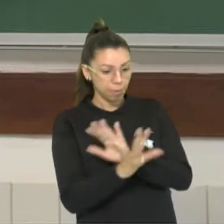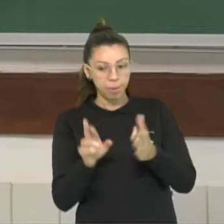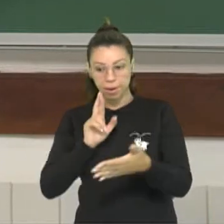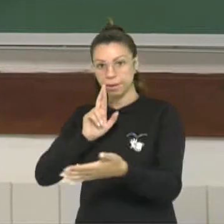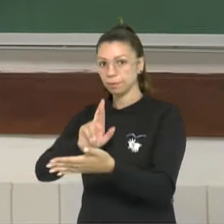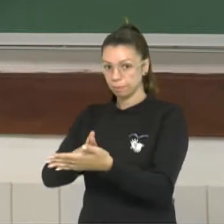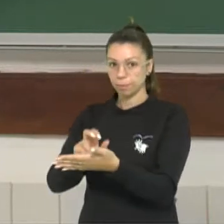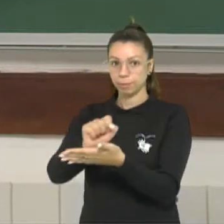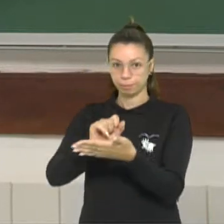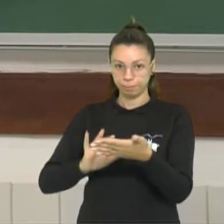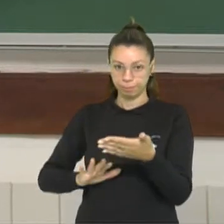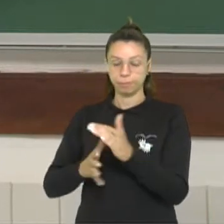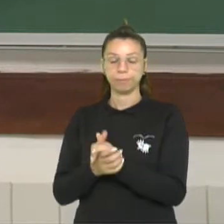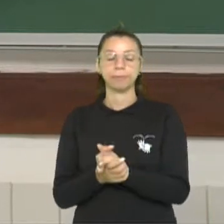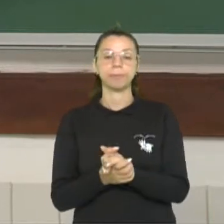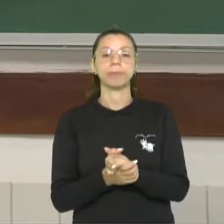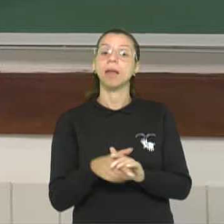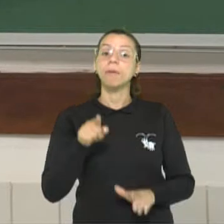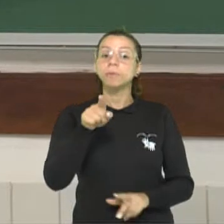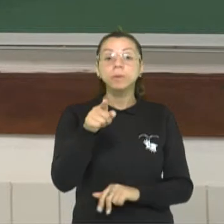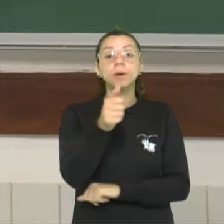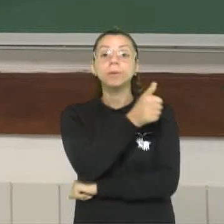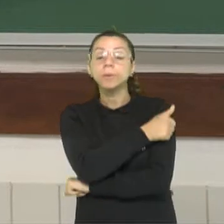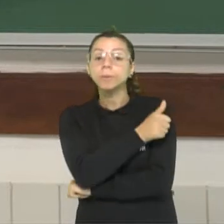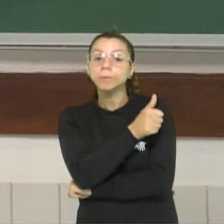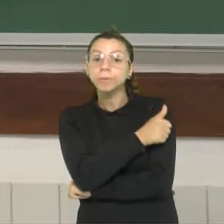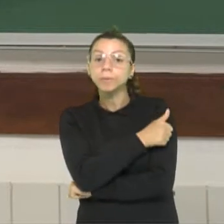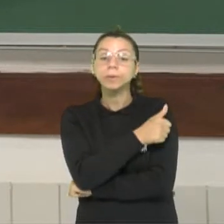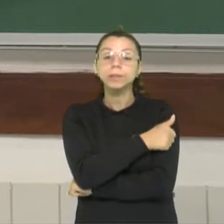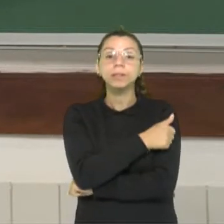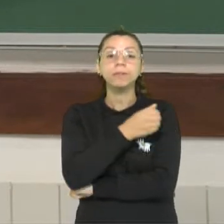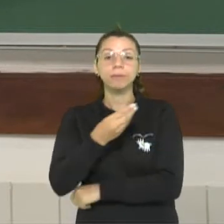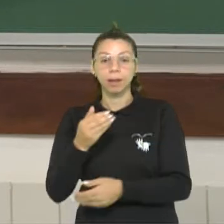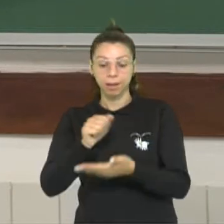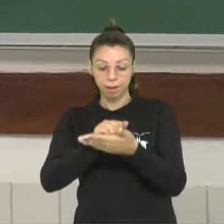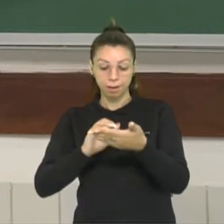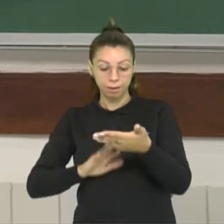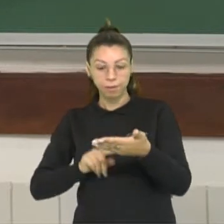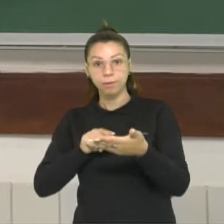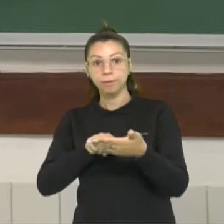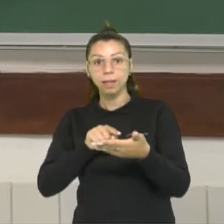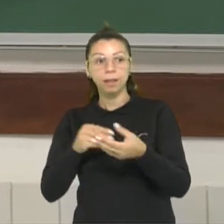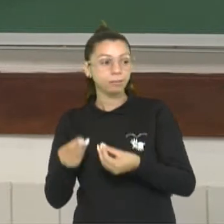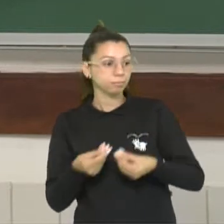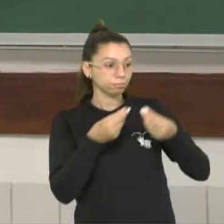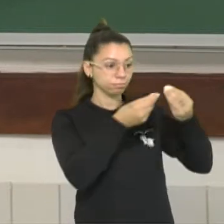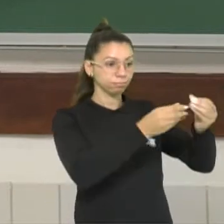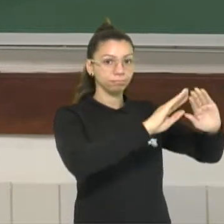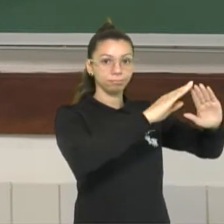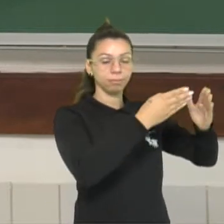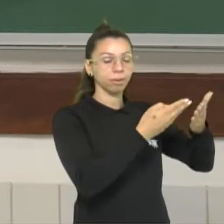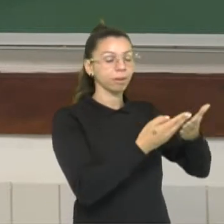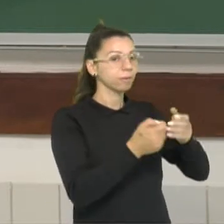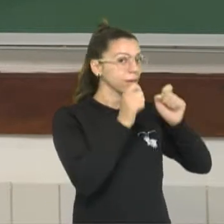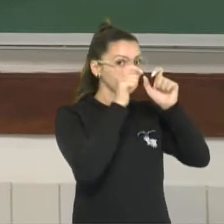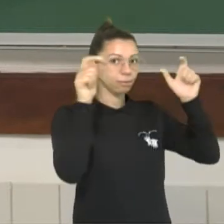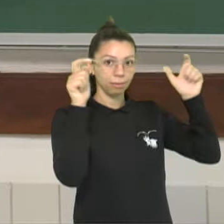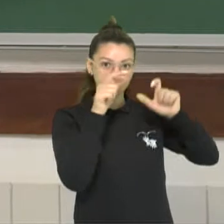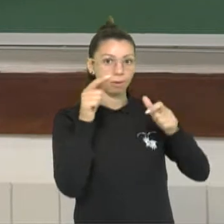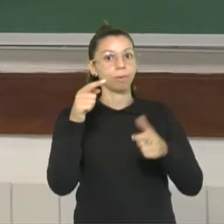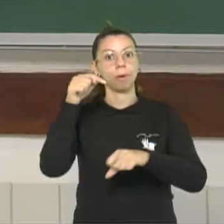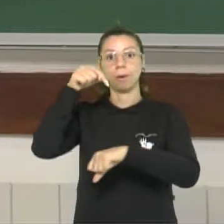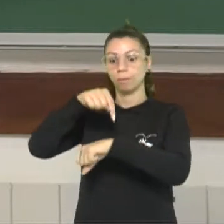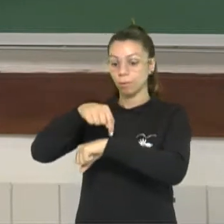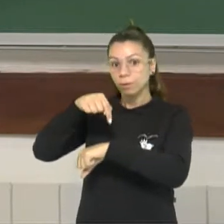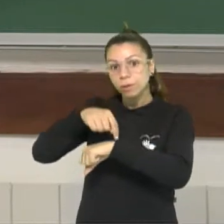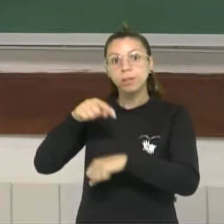as questões. E você que tem feito atividade, entregado aí no seu colégio, não perca as datas, fique atento, continue fazendo